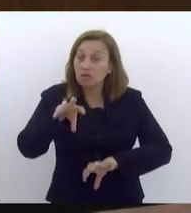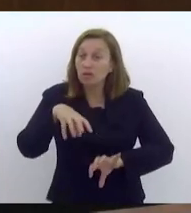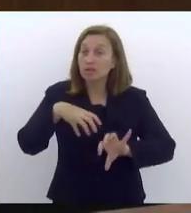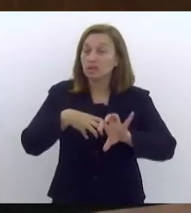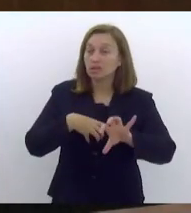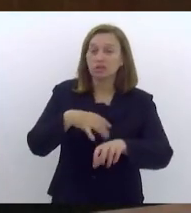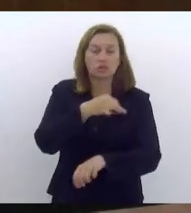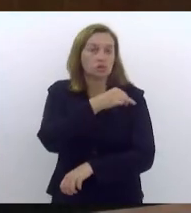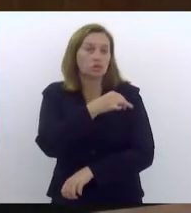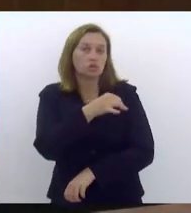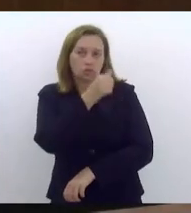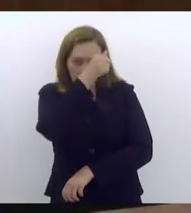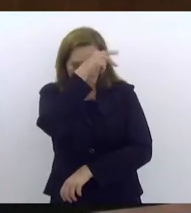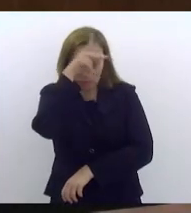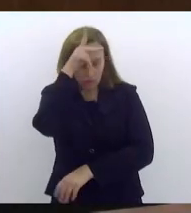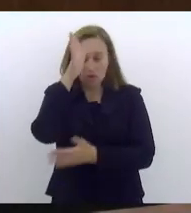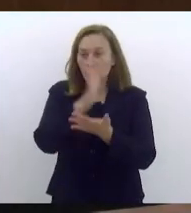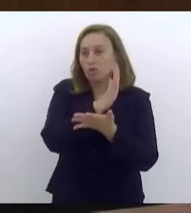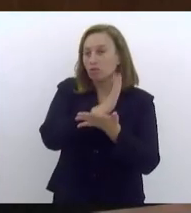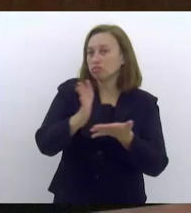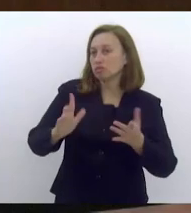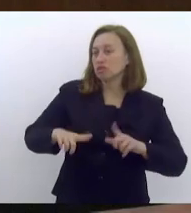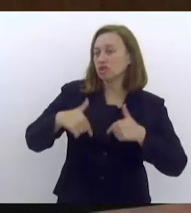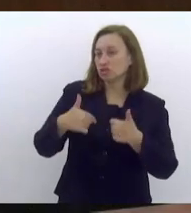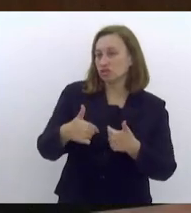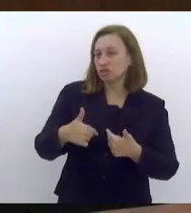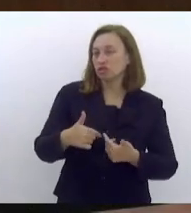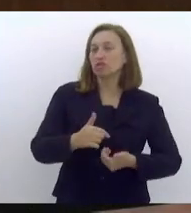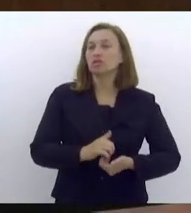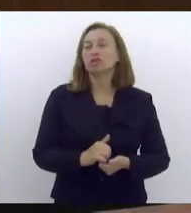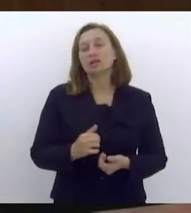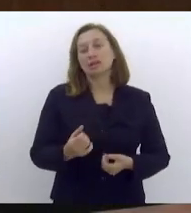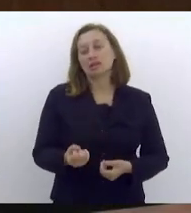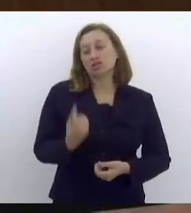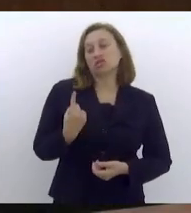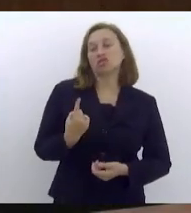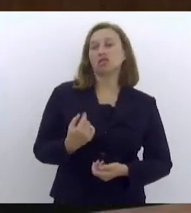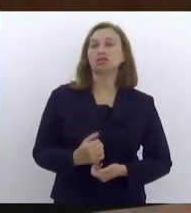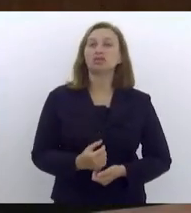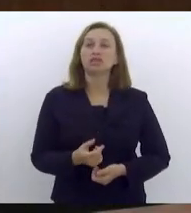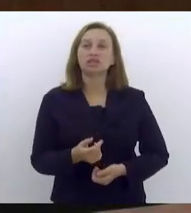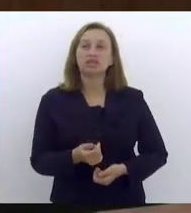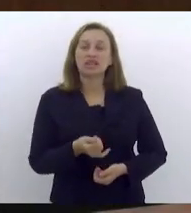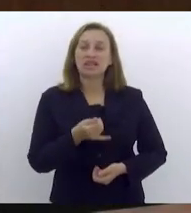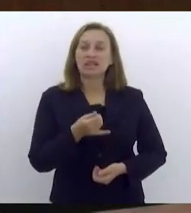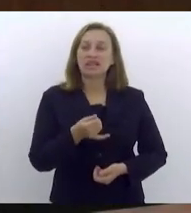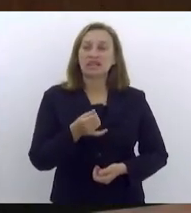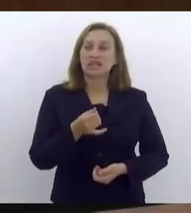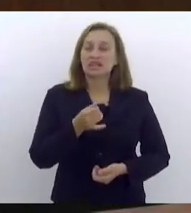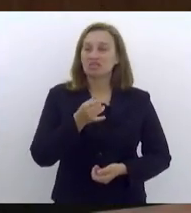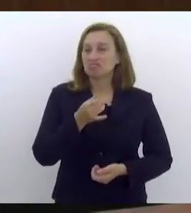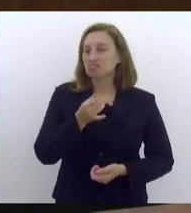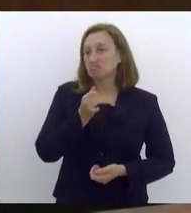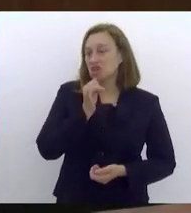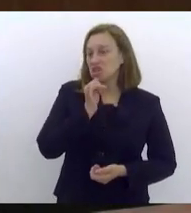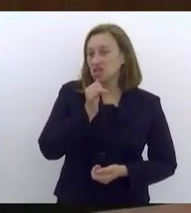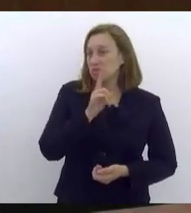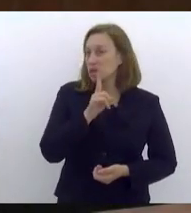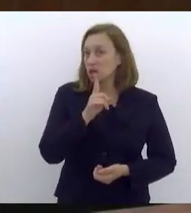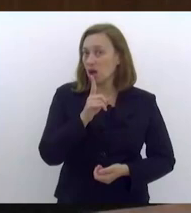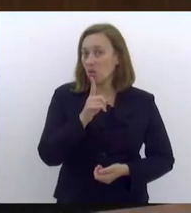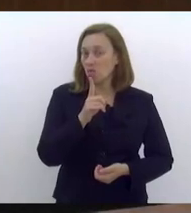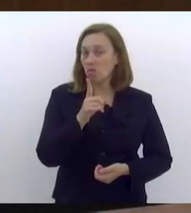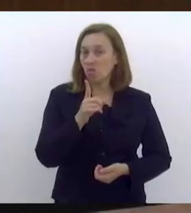inclusive com algumas ações meio esquisitas, como, por exemplo, não dar conta até o presente momento dos